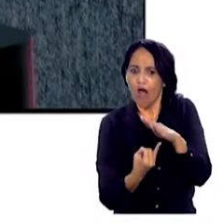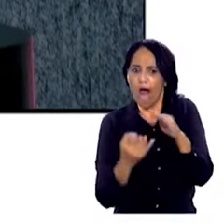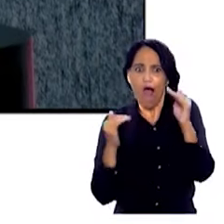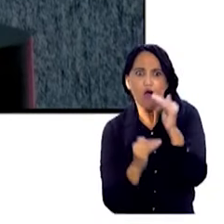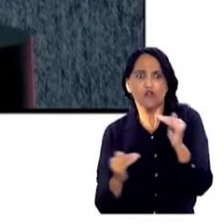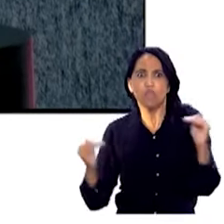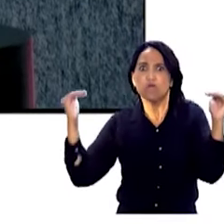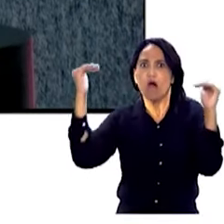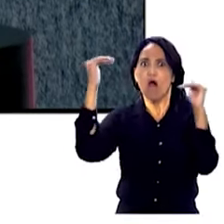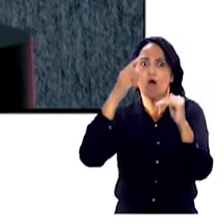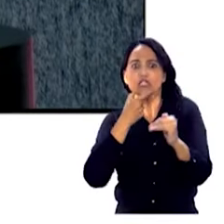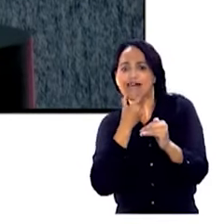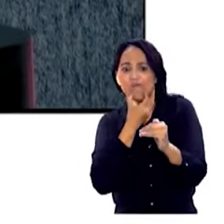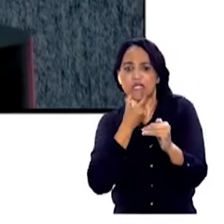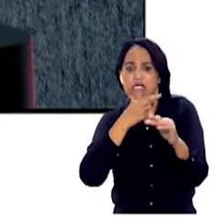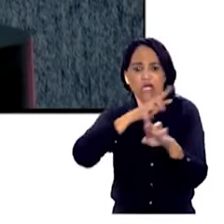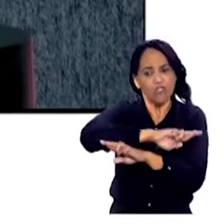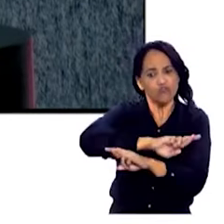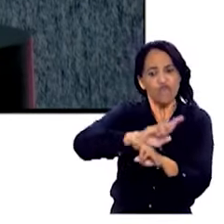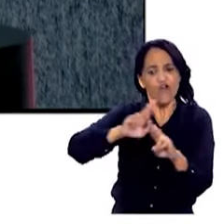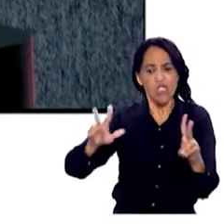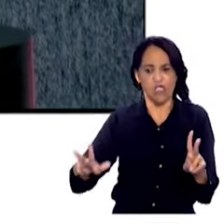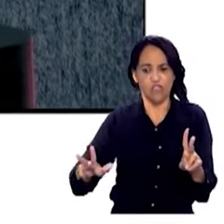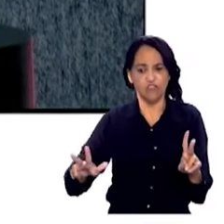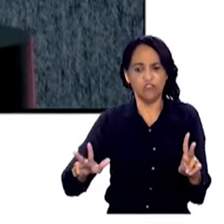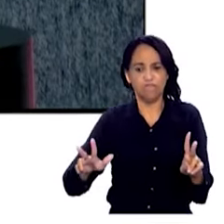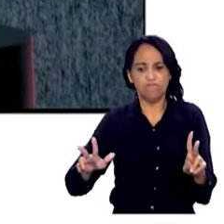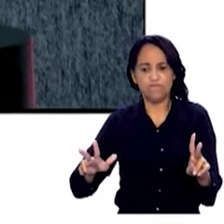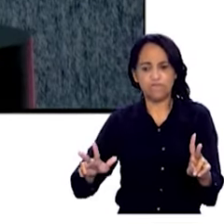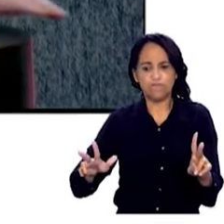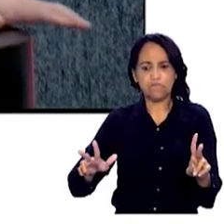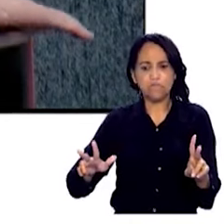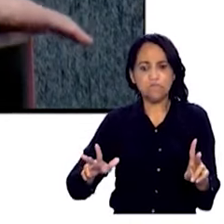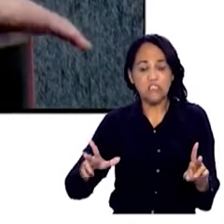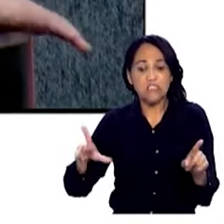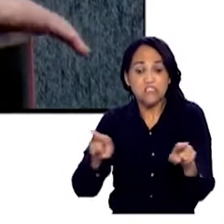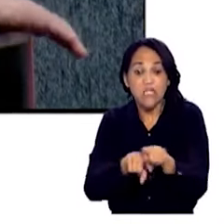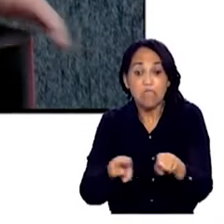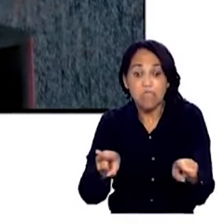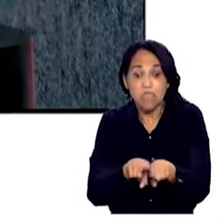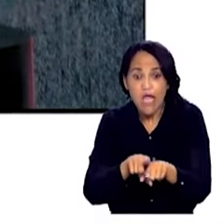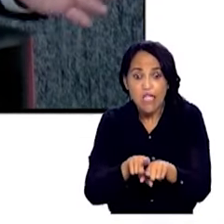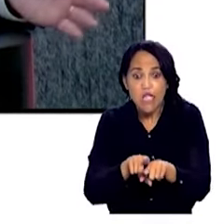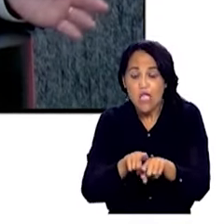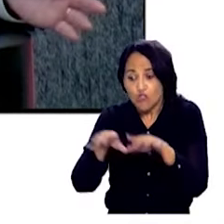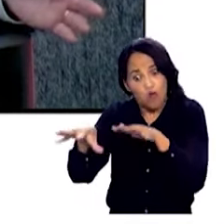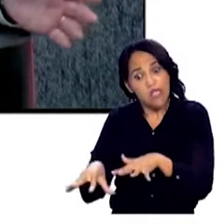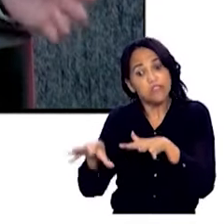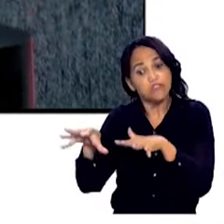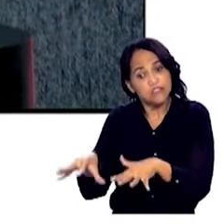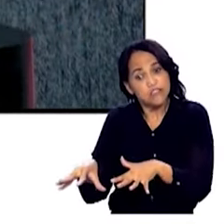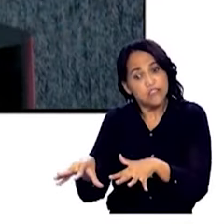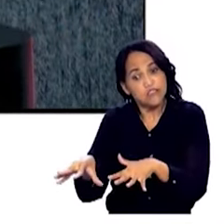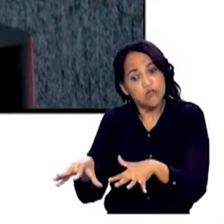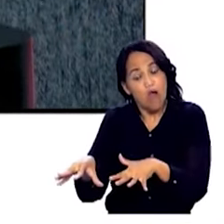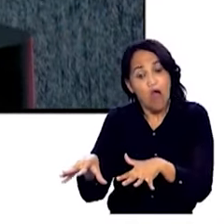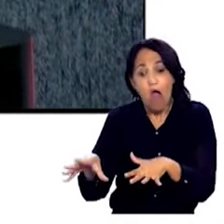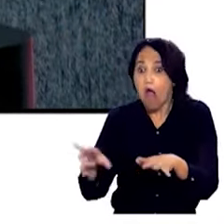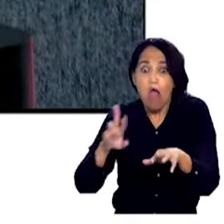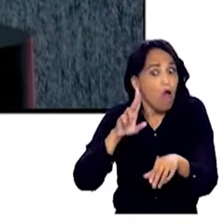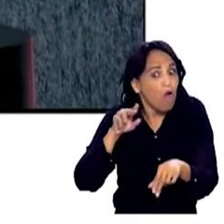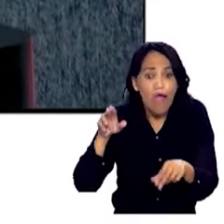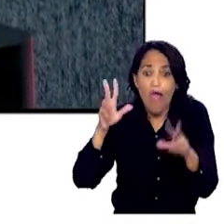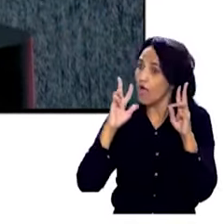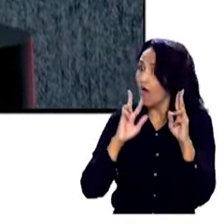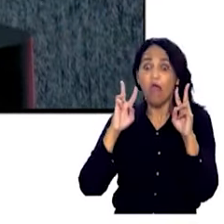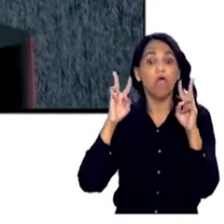mais como era antigamente assim como a suprema corte do Reino Unido e antes a rusa flores não é mais como era